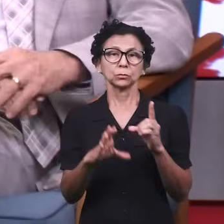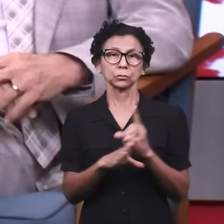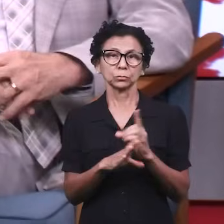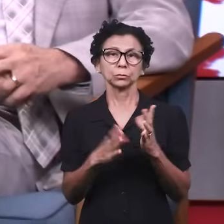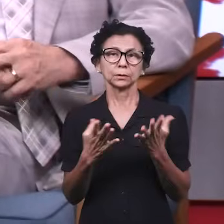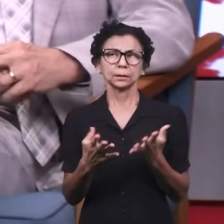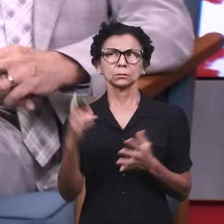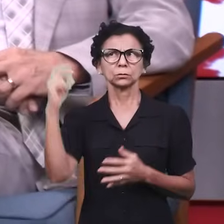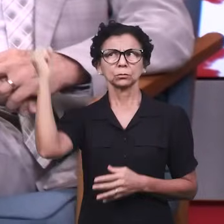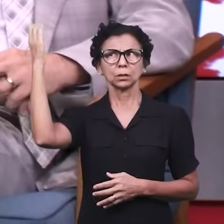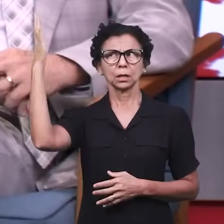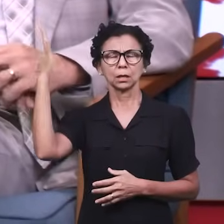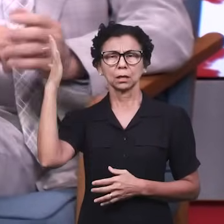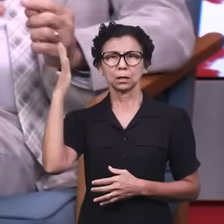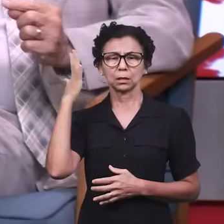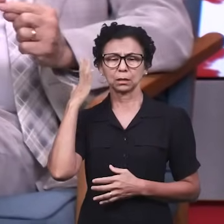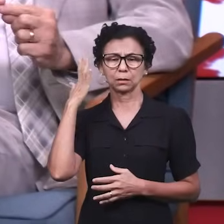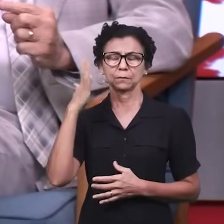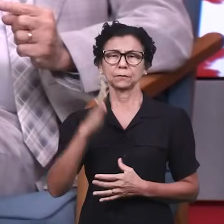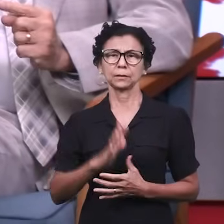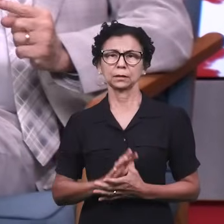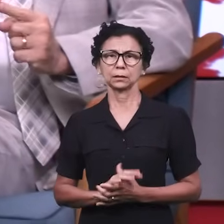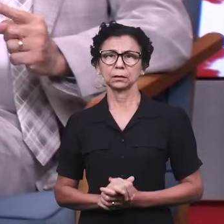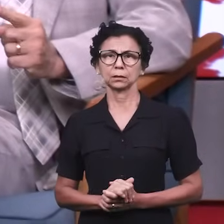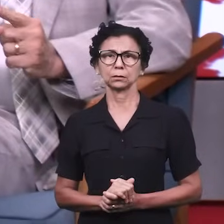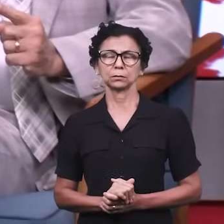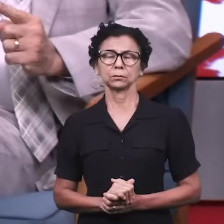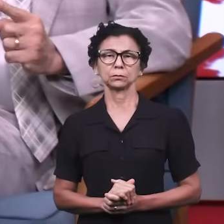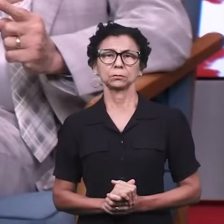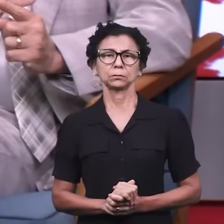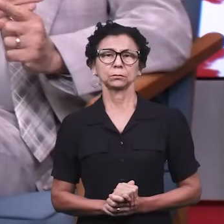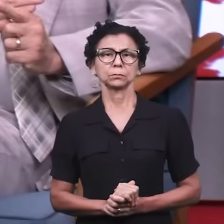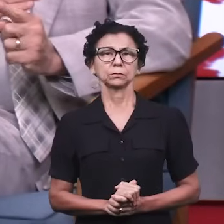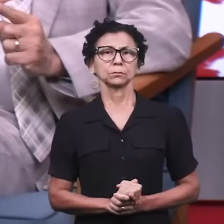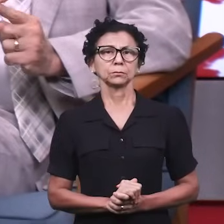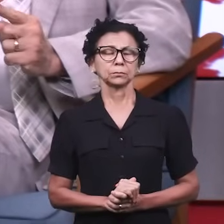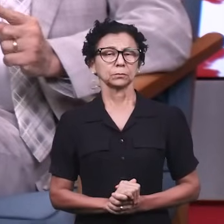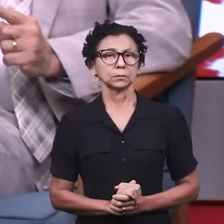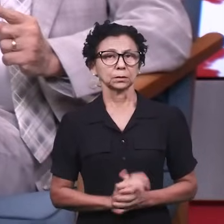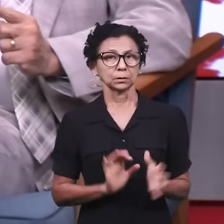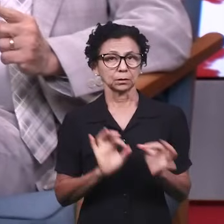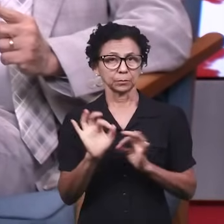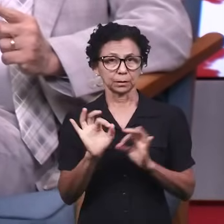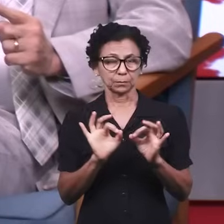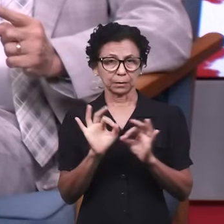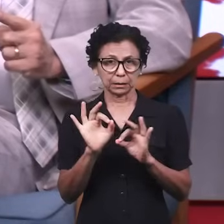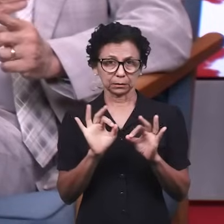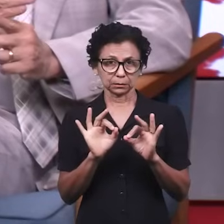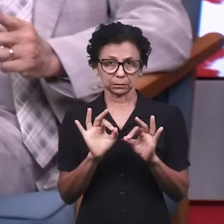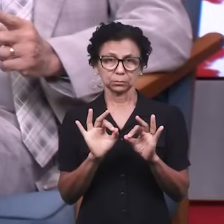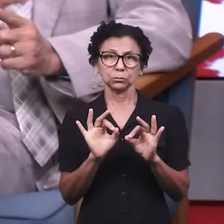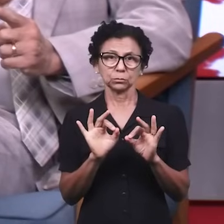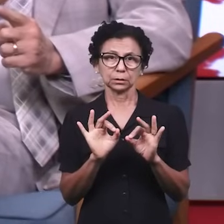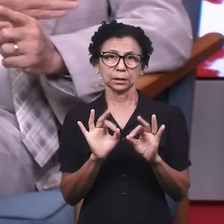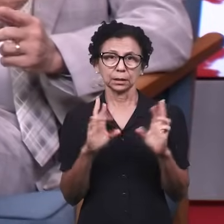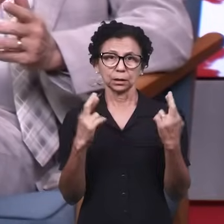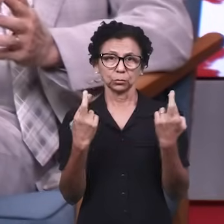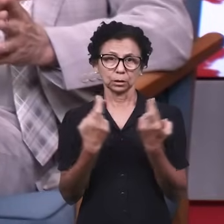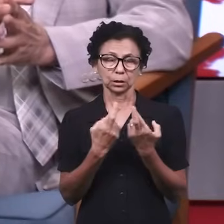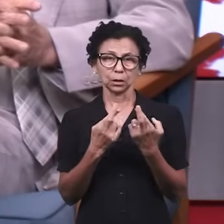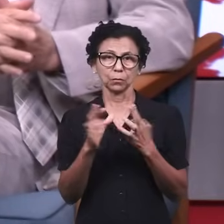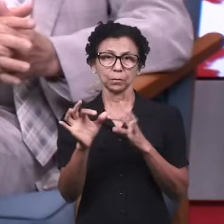seguinte revelação, que era nós estávamos na preparação para o culto daquela noite, nós estávamos